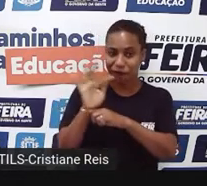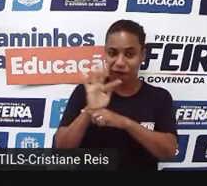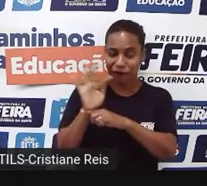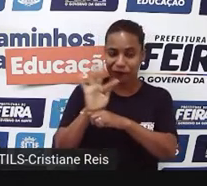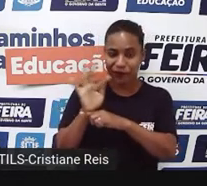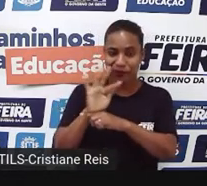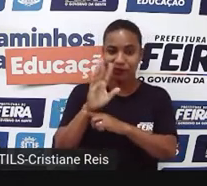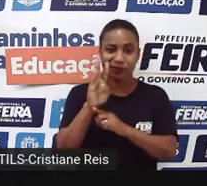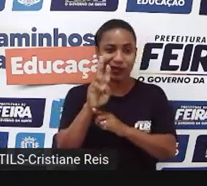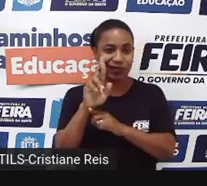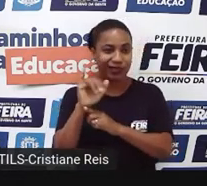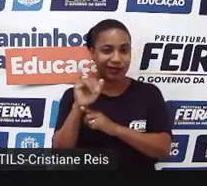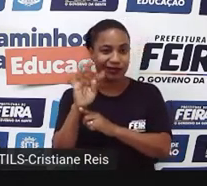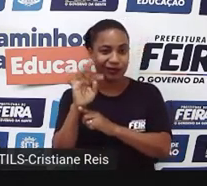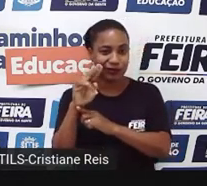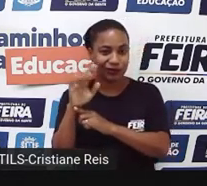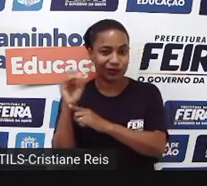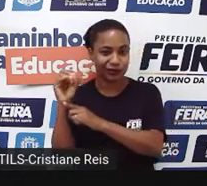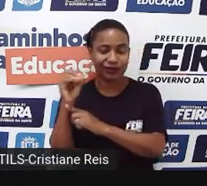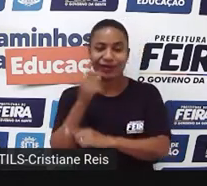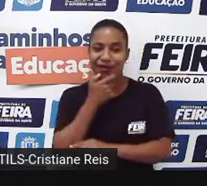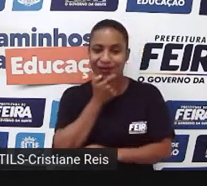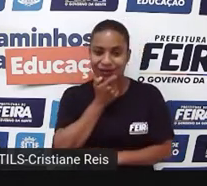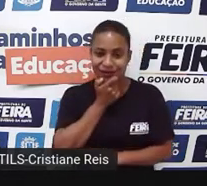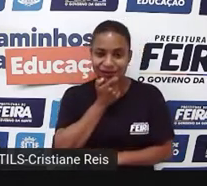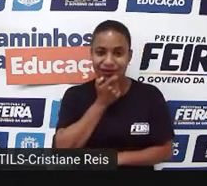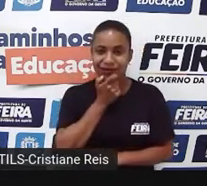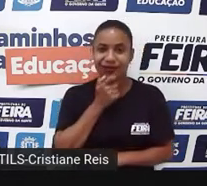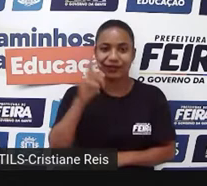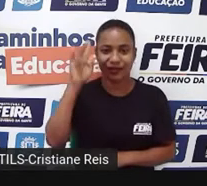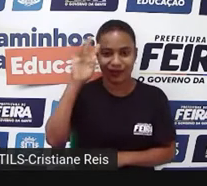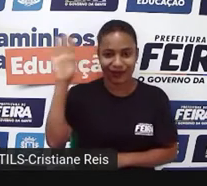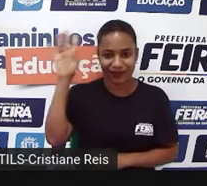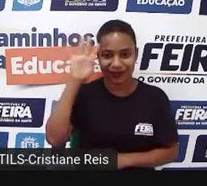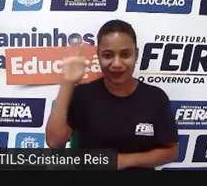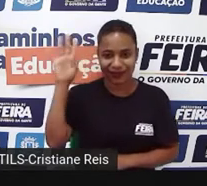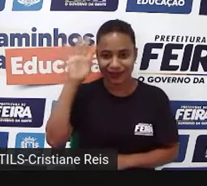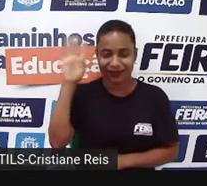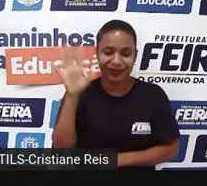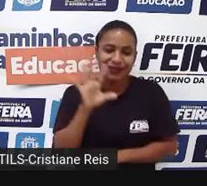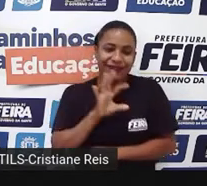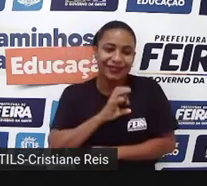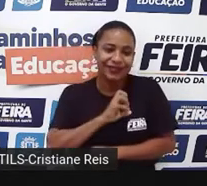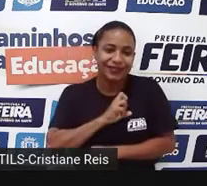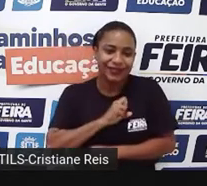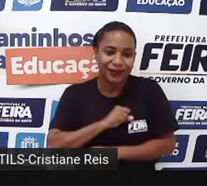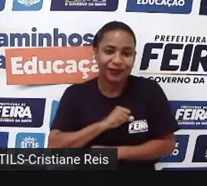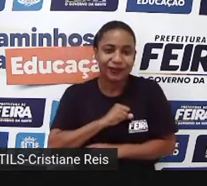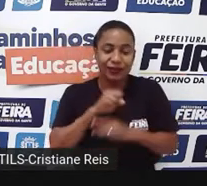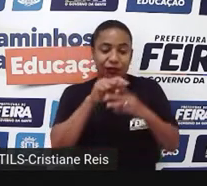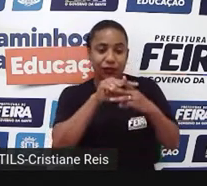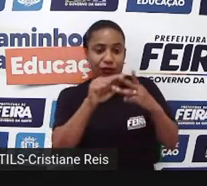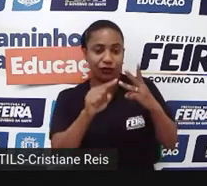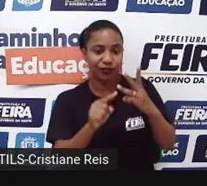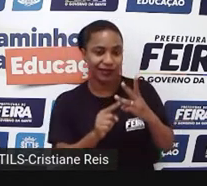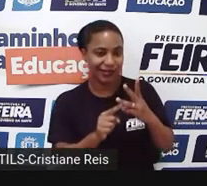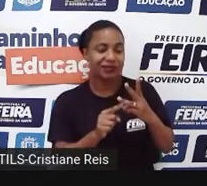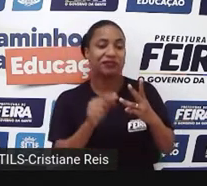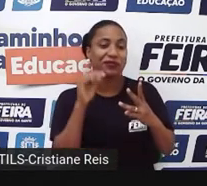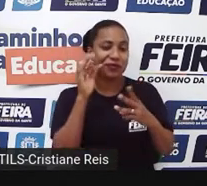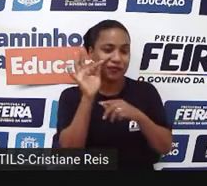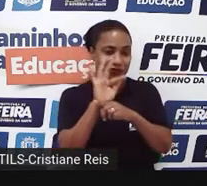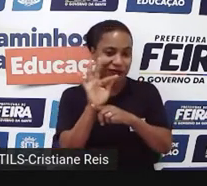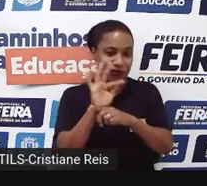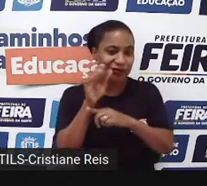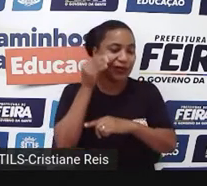e romance. Ok? Então, fica aí essas aprendizagens para a gente no que diz respeito ao surgimento dos filmes